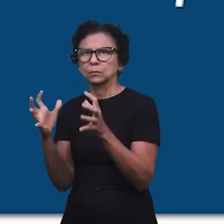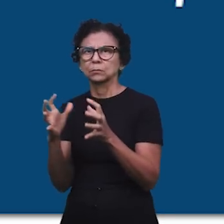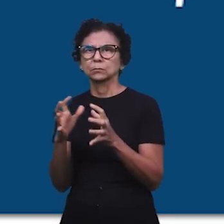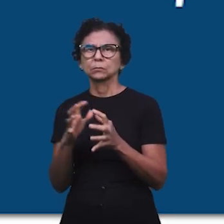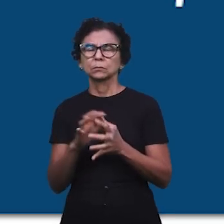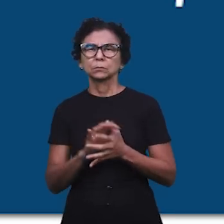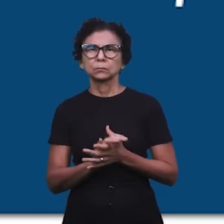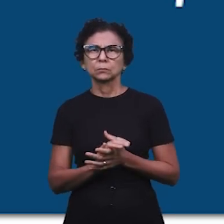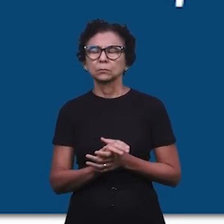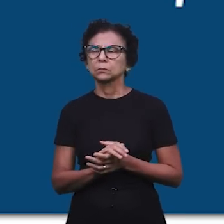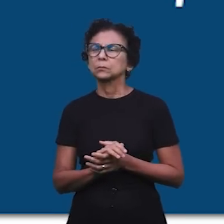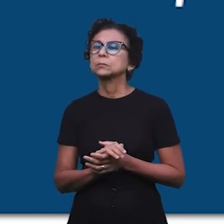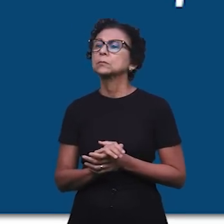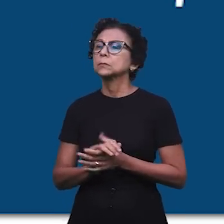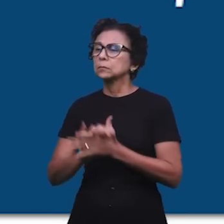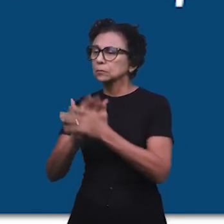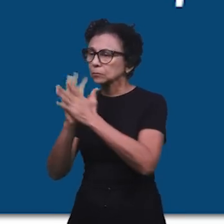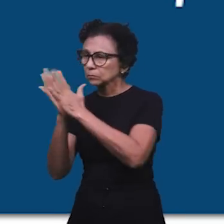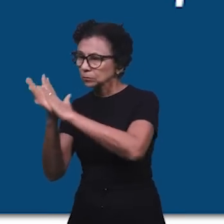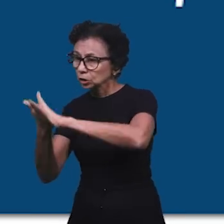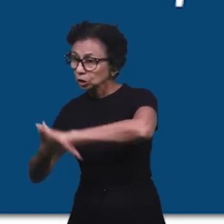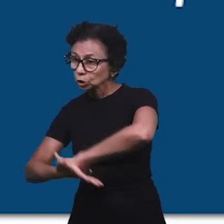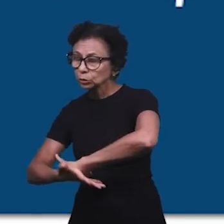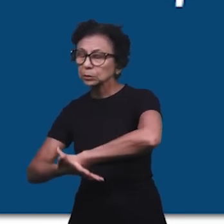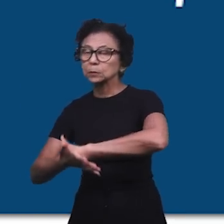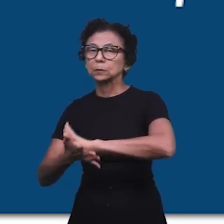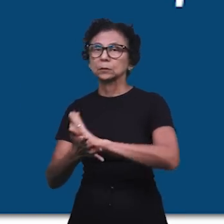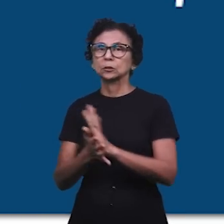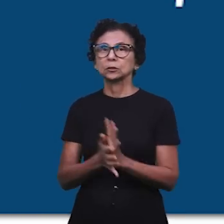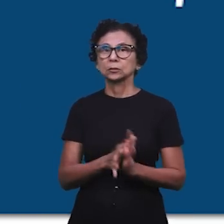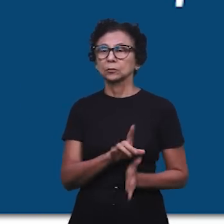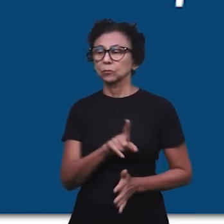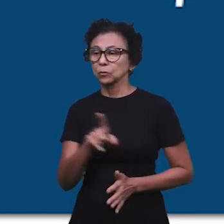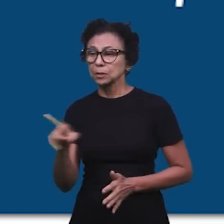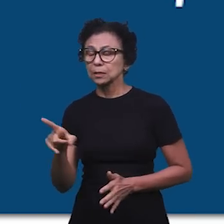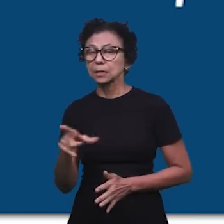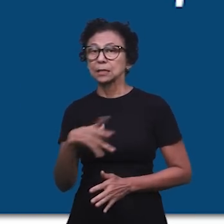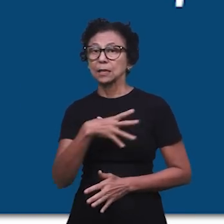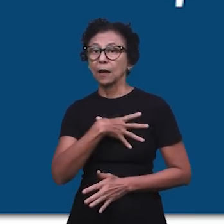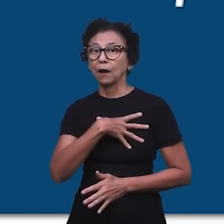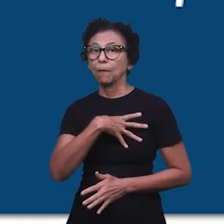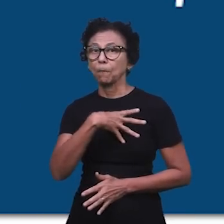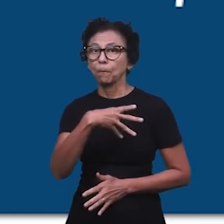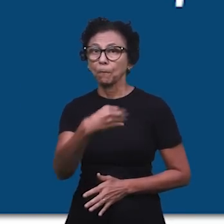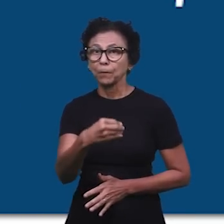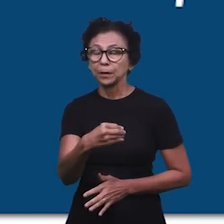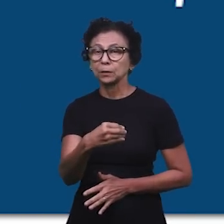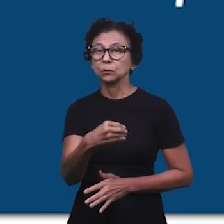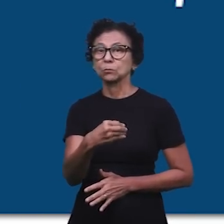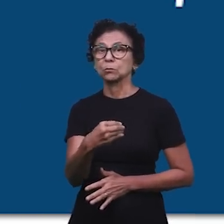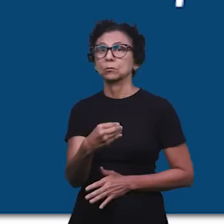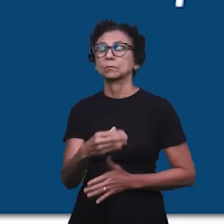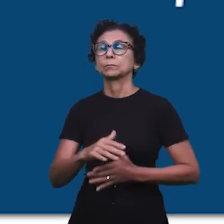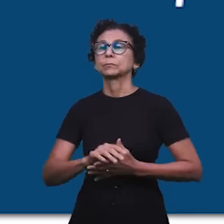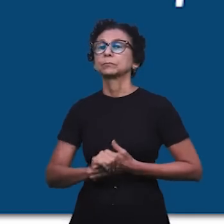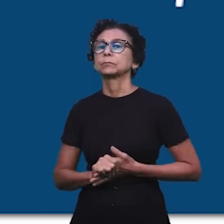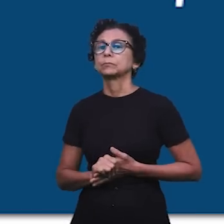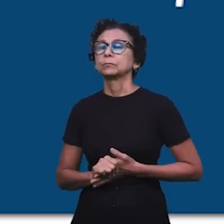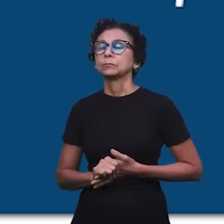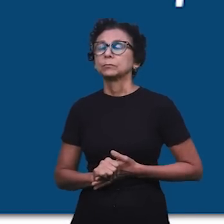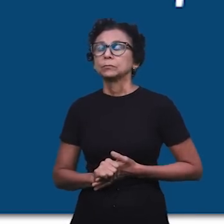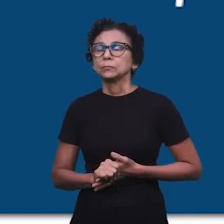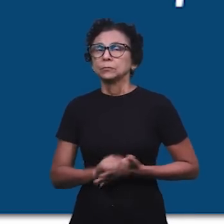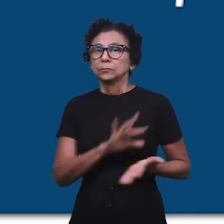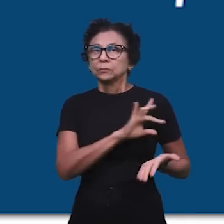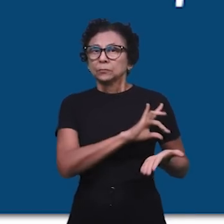bandas, e te derrubarão, a ti e a teus filhos que dentro de ti estiverem, e não